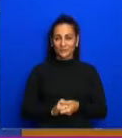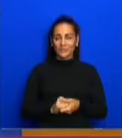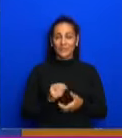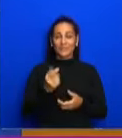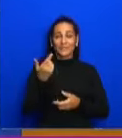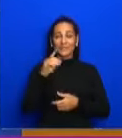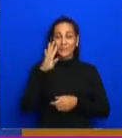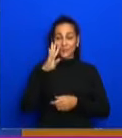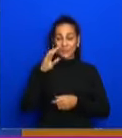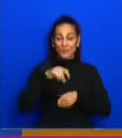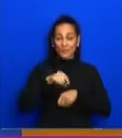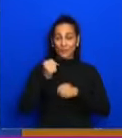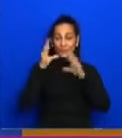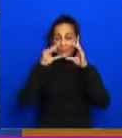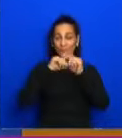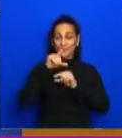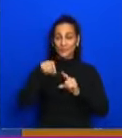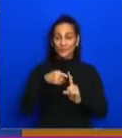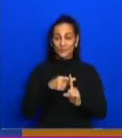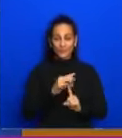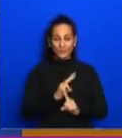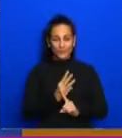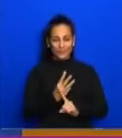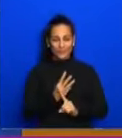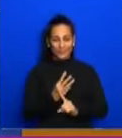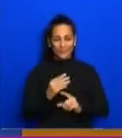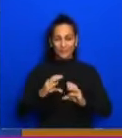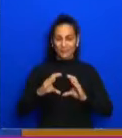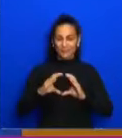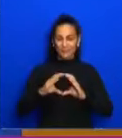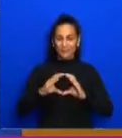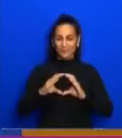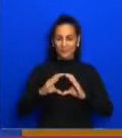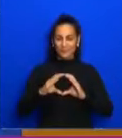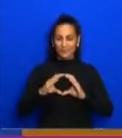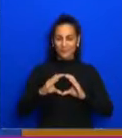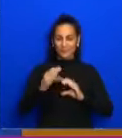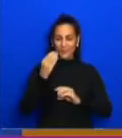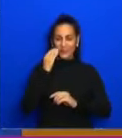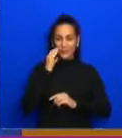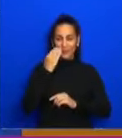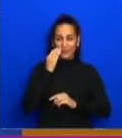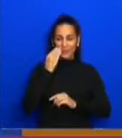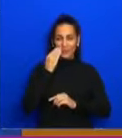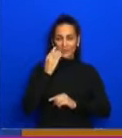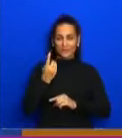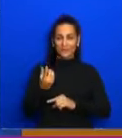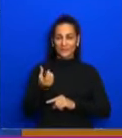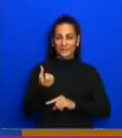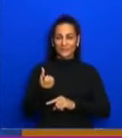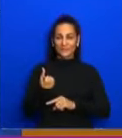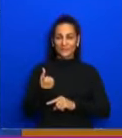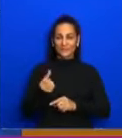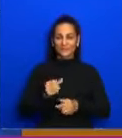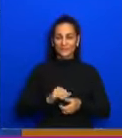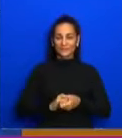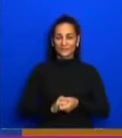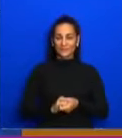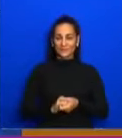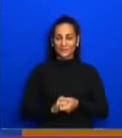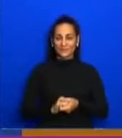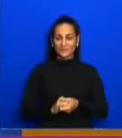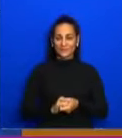Na próxima quarta às 8 da noite tem sorteio da mais milionária. Bola rosa 16. Bola